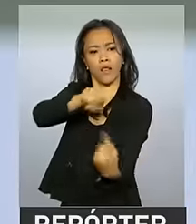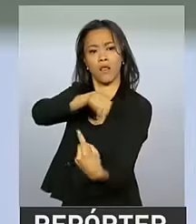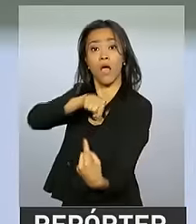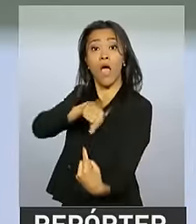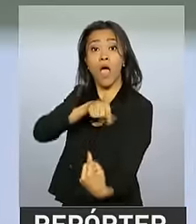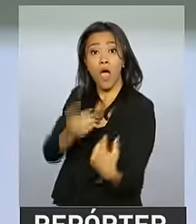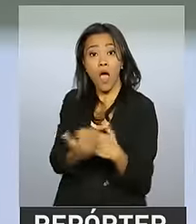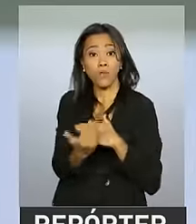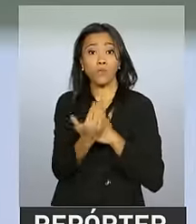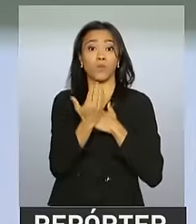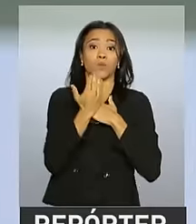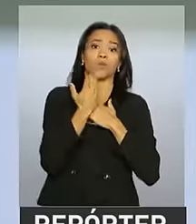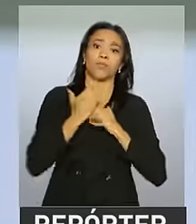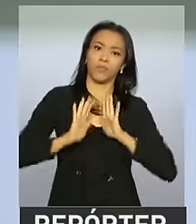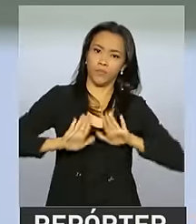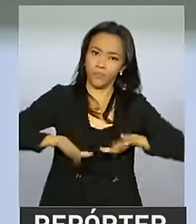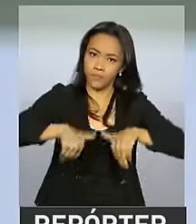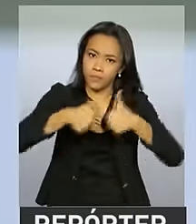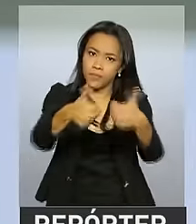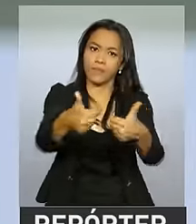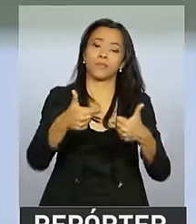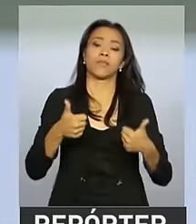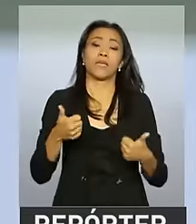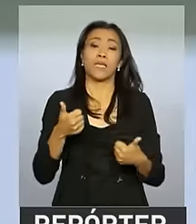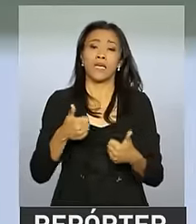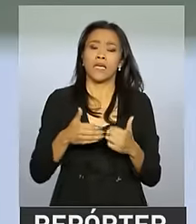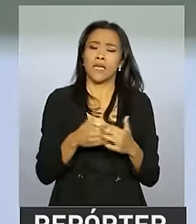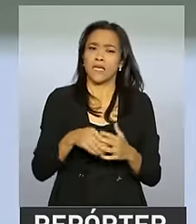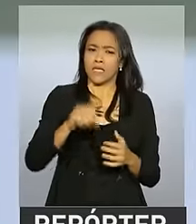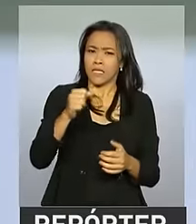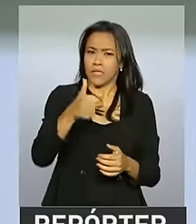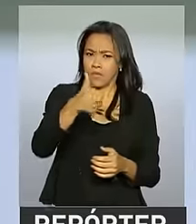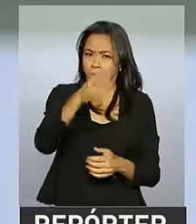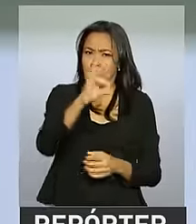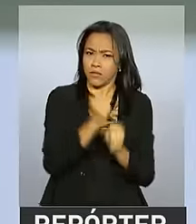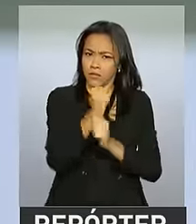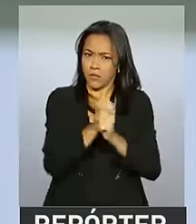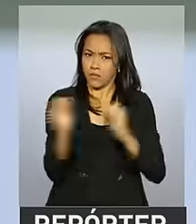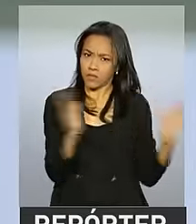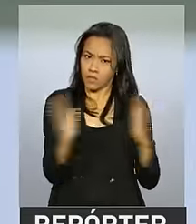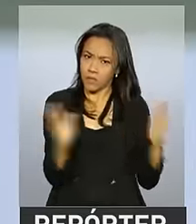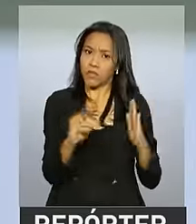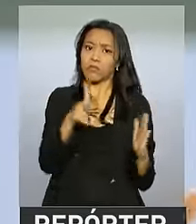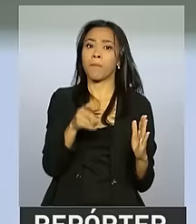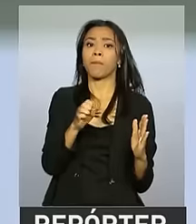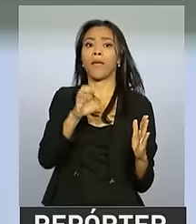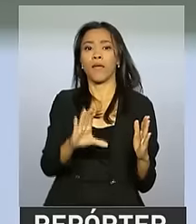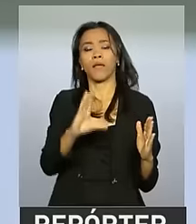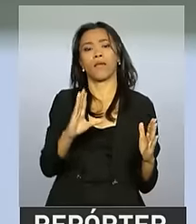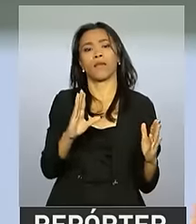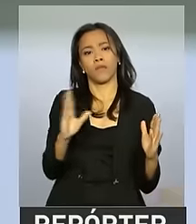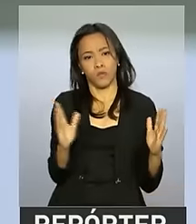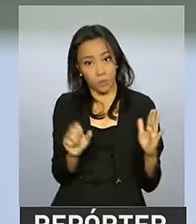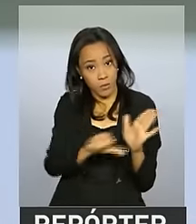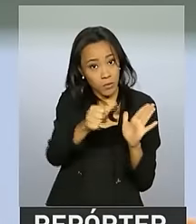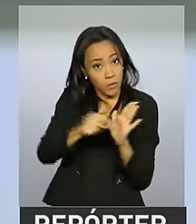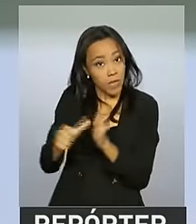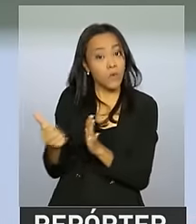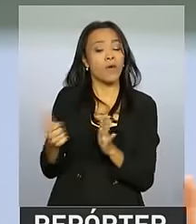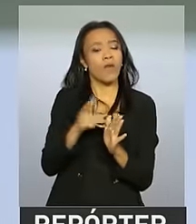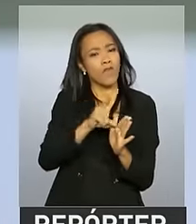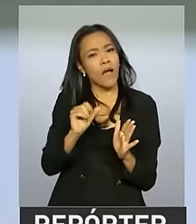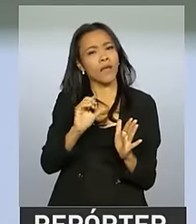crescimento eh e esses primeiros 10 anos de vigência da PEC vão garantir uma estabilidade da dívida pública que ainda